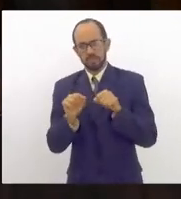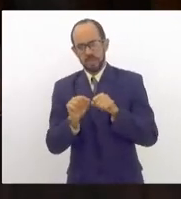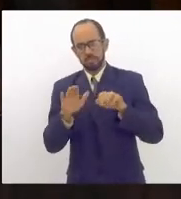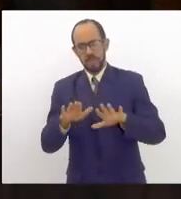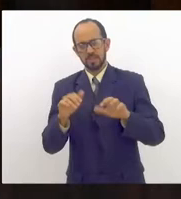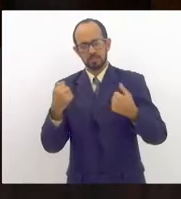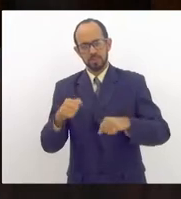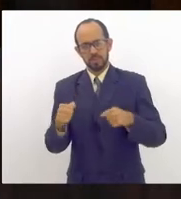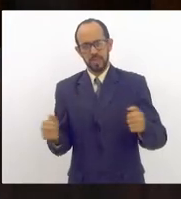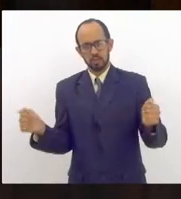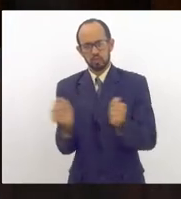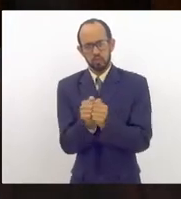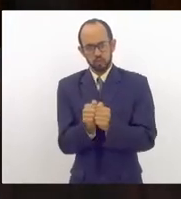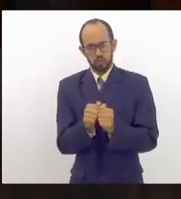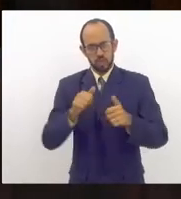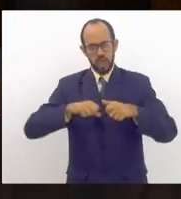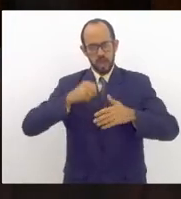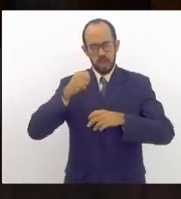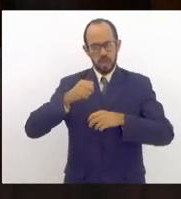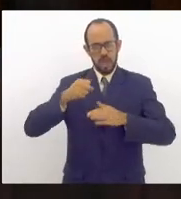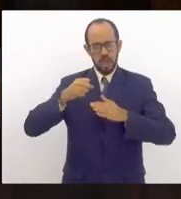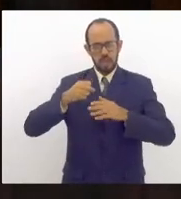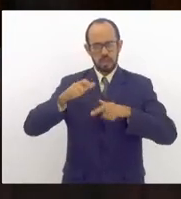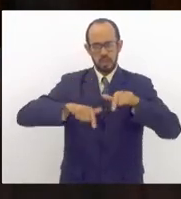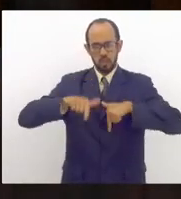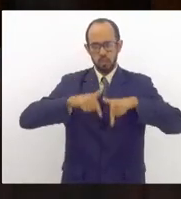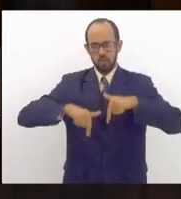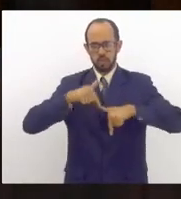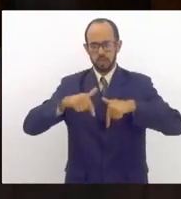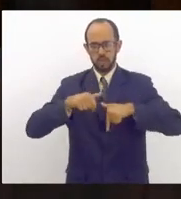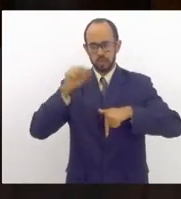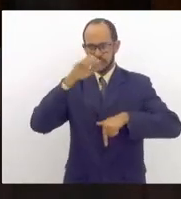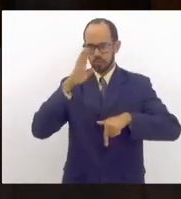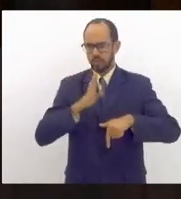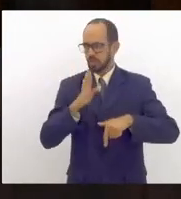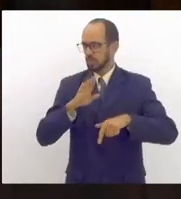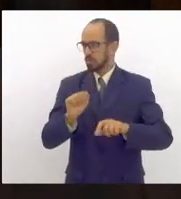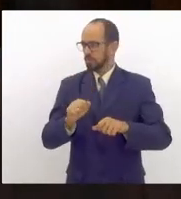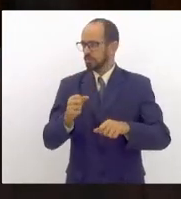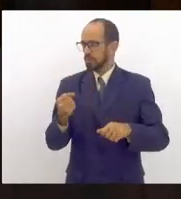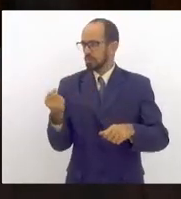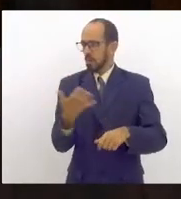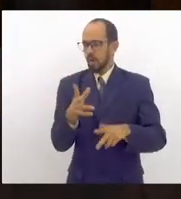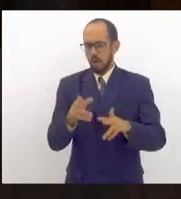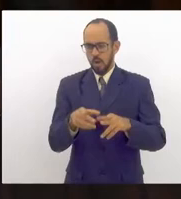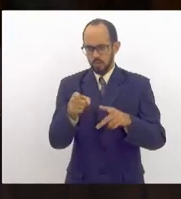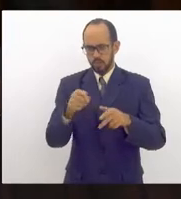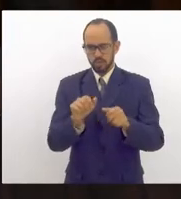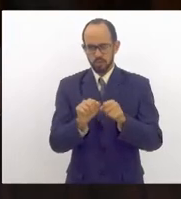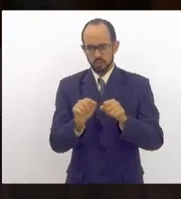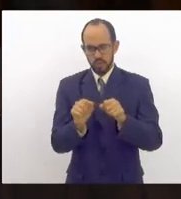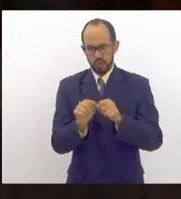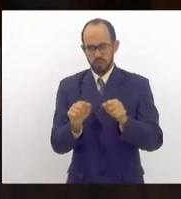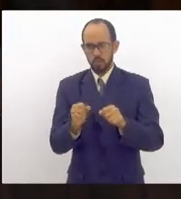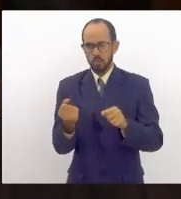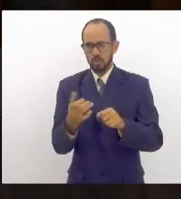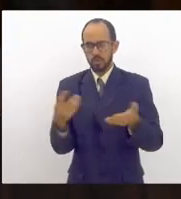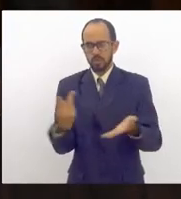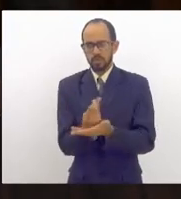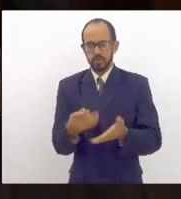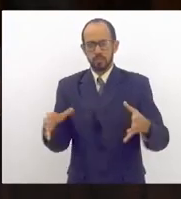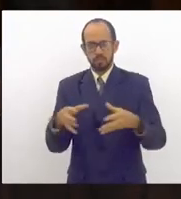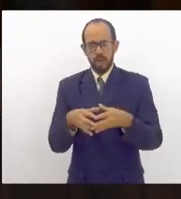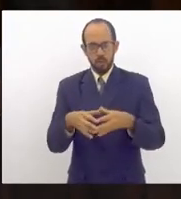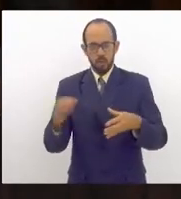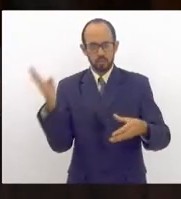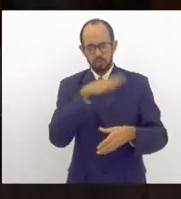estar atrelada a luta Nacional como a gente fez no último período quando a gente denunciava assim o pacote de maldades e dizia que ele era um Brás da PEC